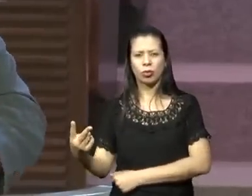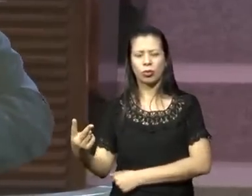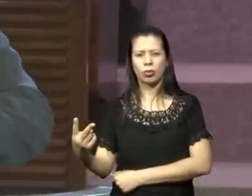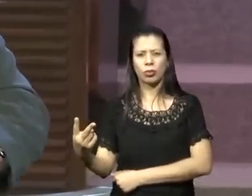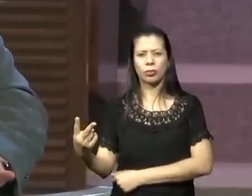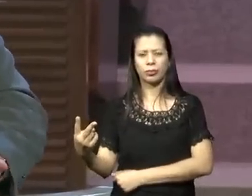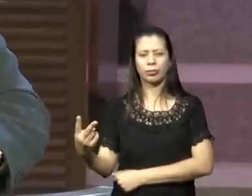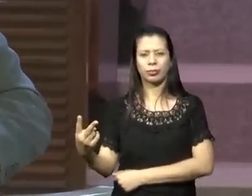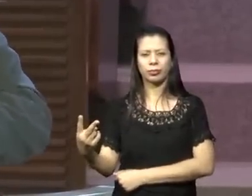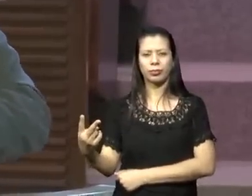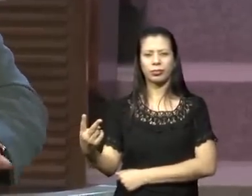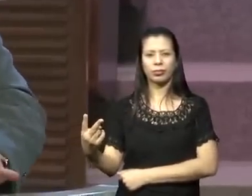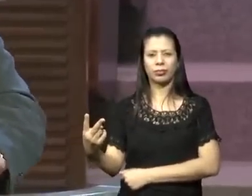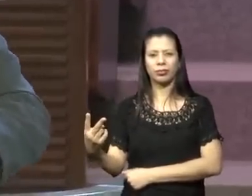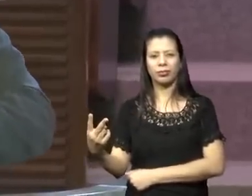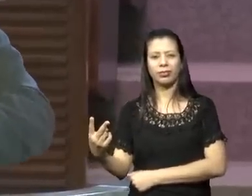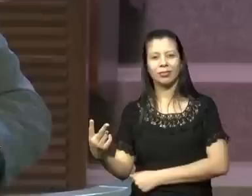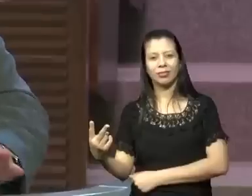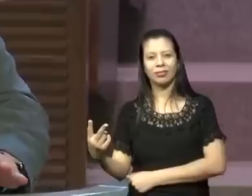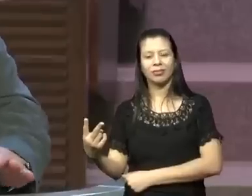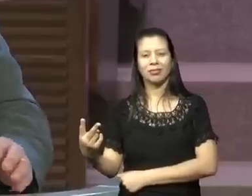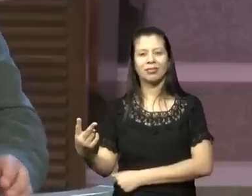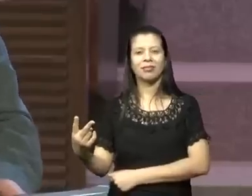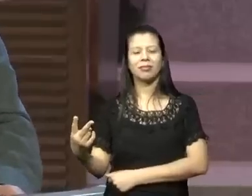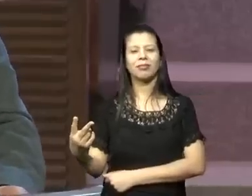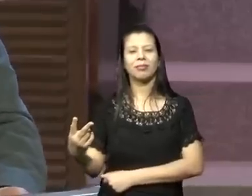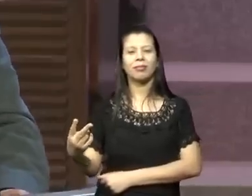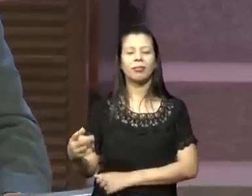minutos Gênesis 22